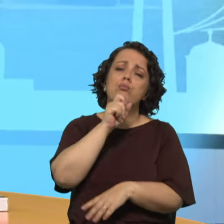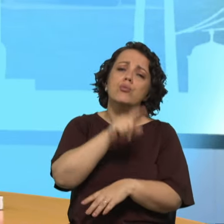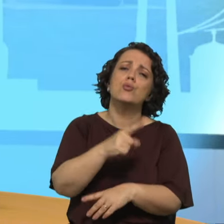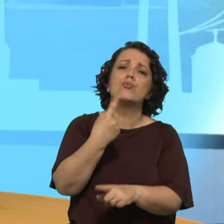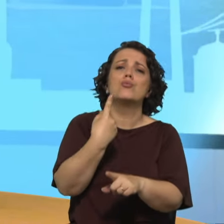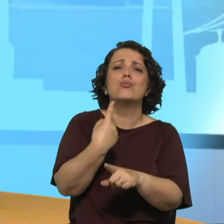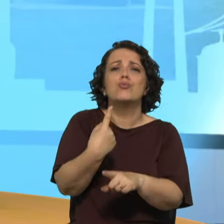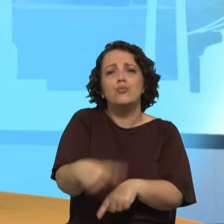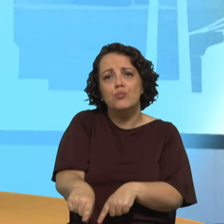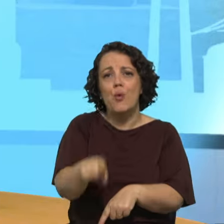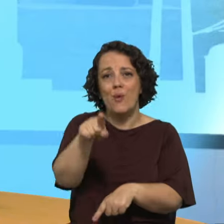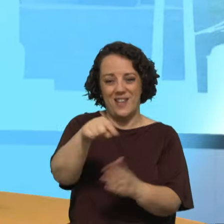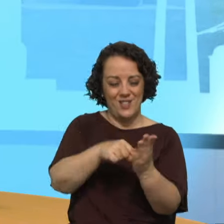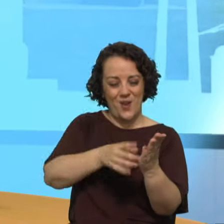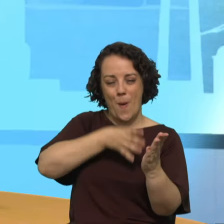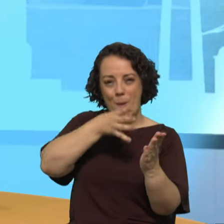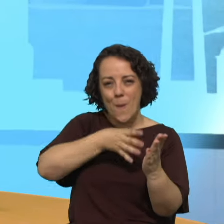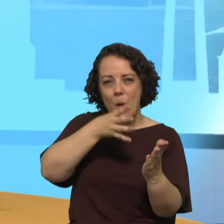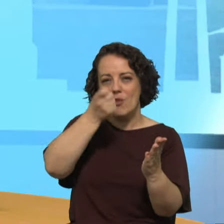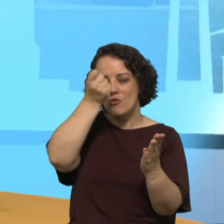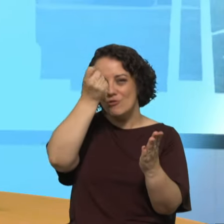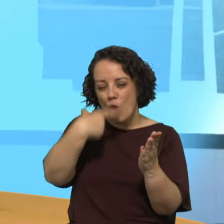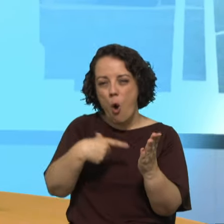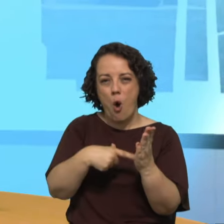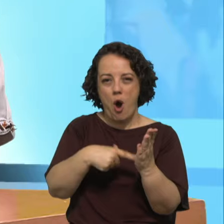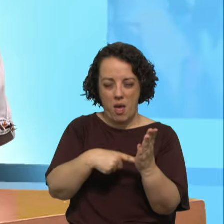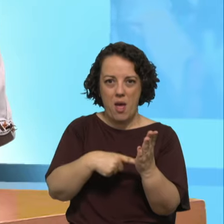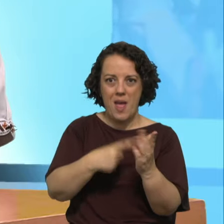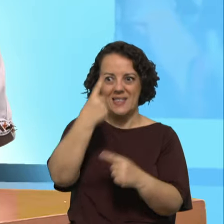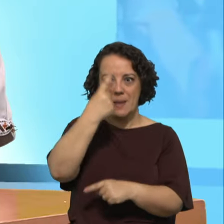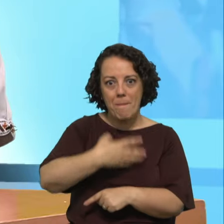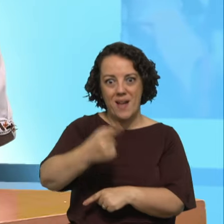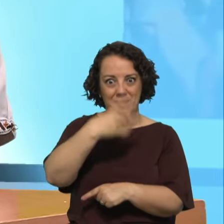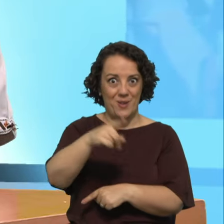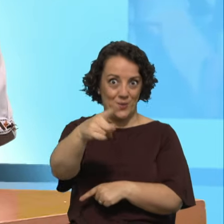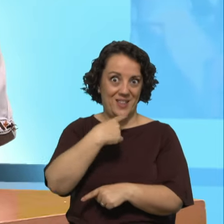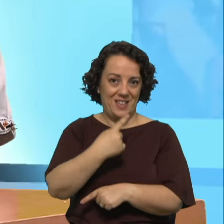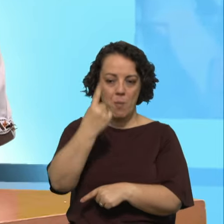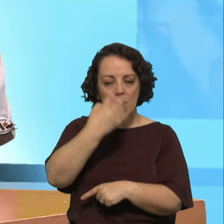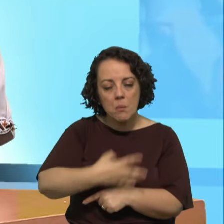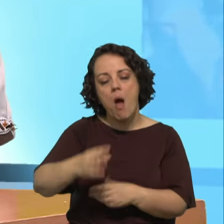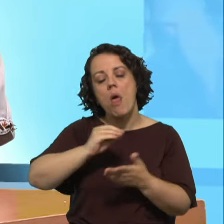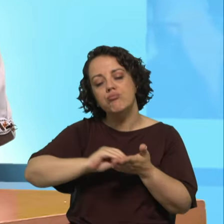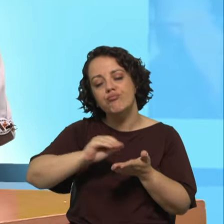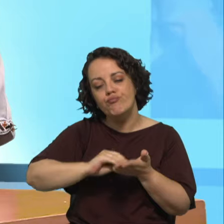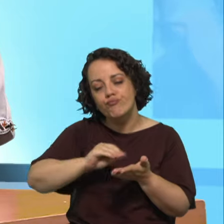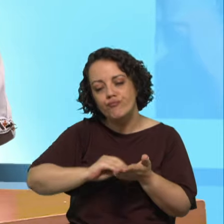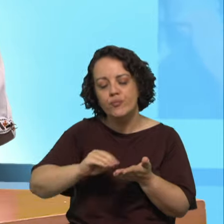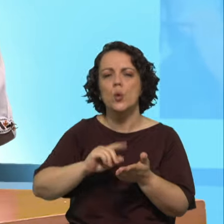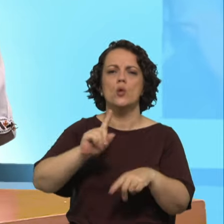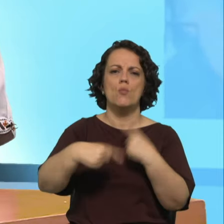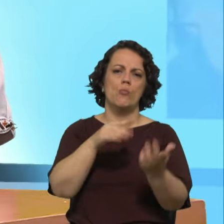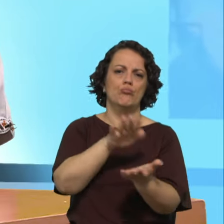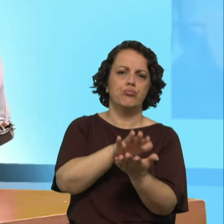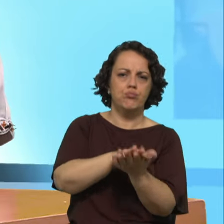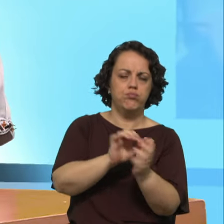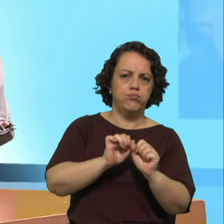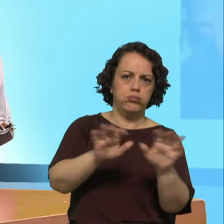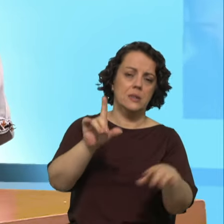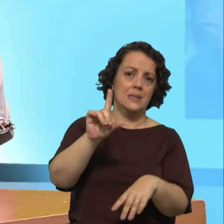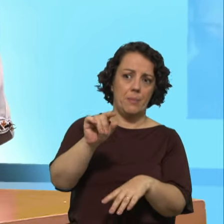encontros que se relatam nestas muitas páginas que semana após semana como diz vai escrevendo e publicando também em vários sítios um deles é o